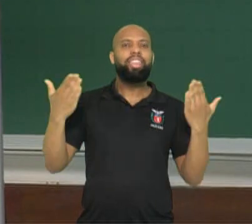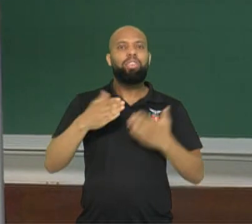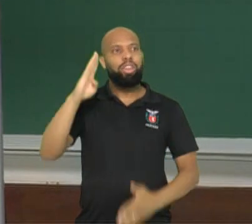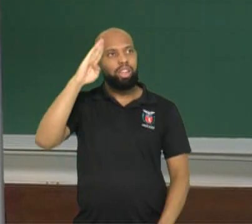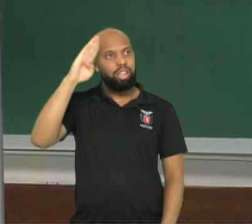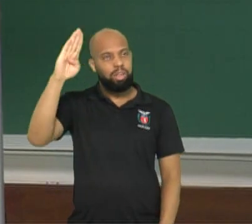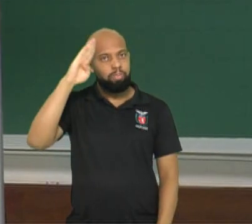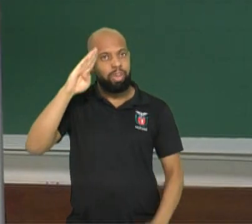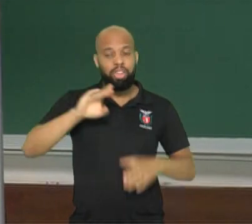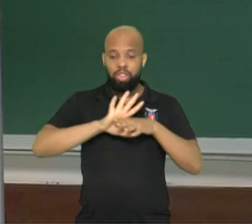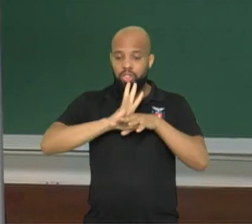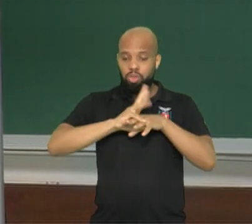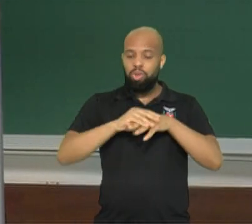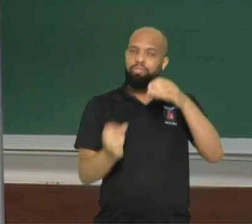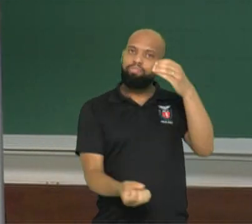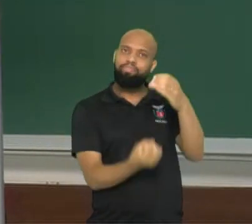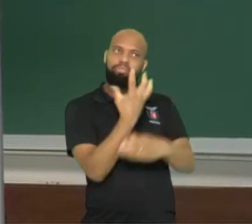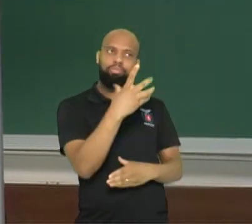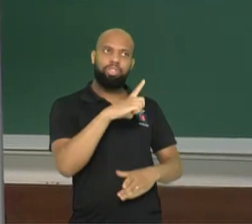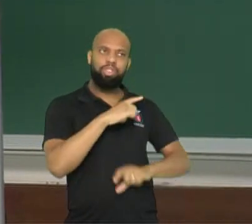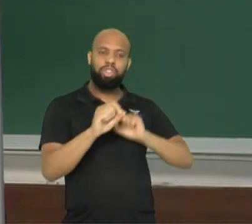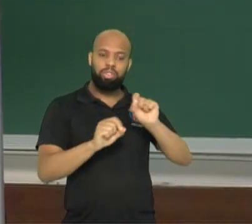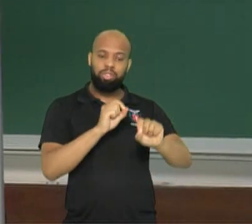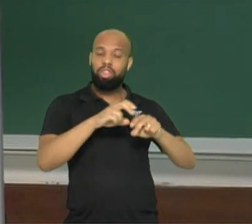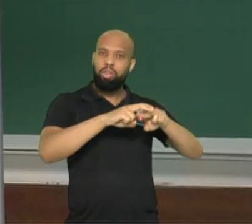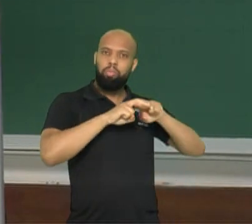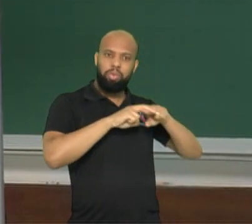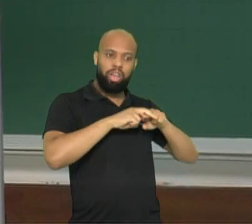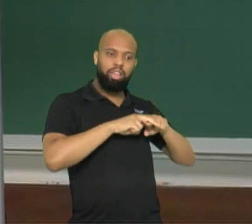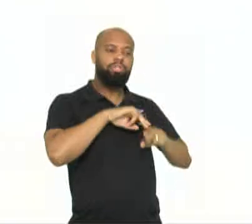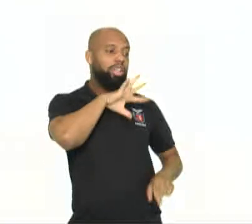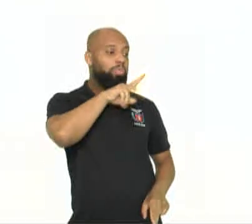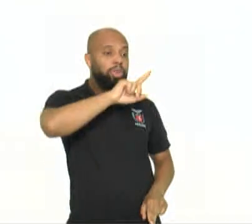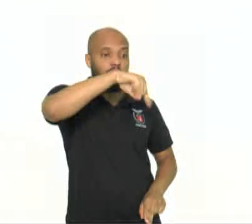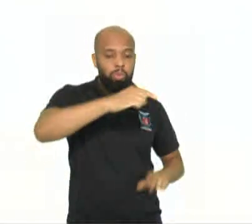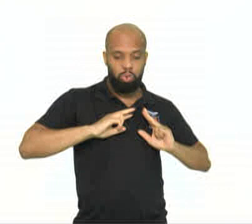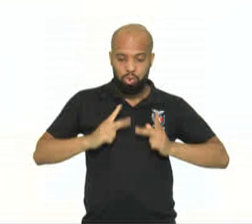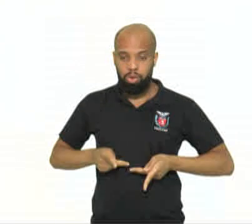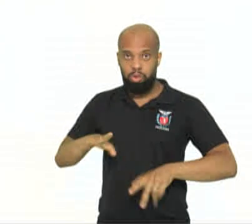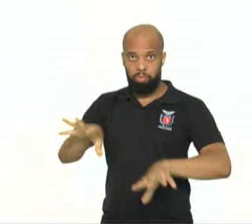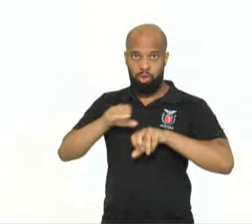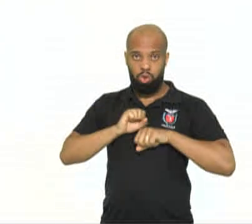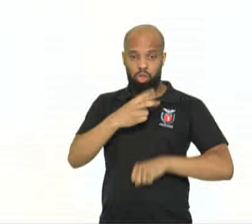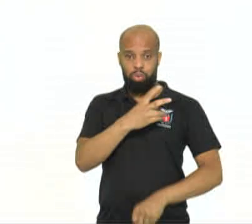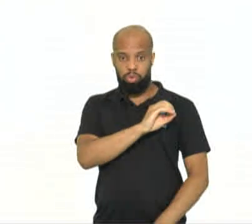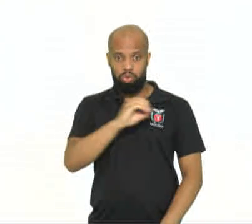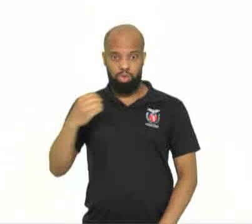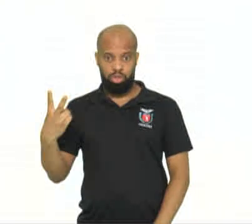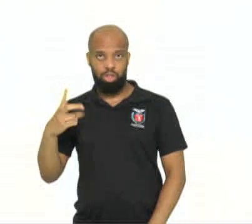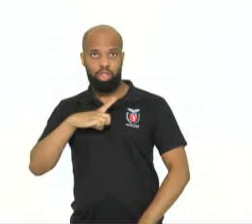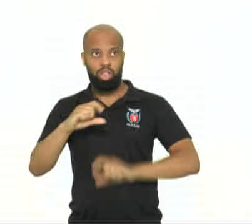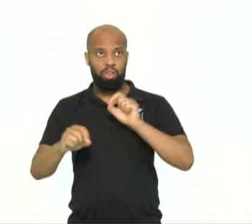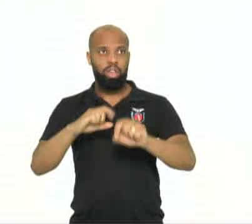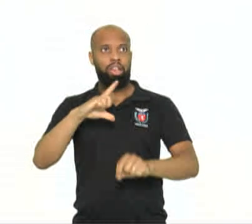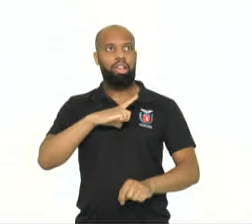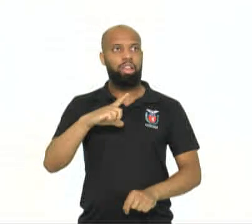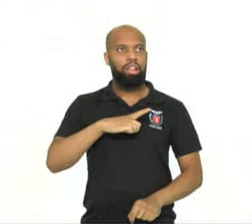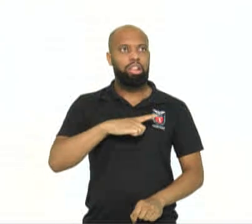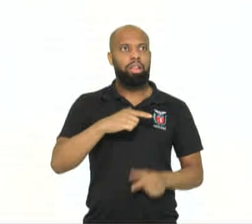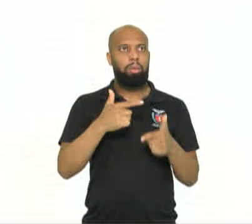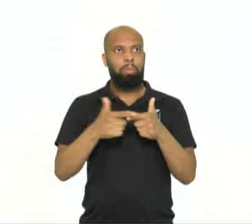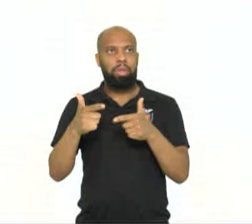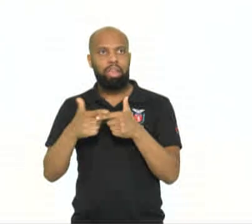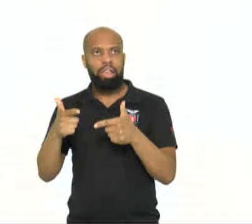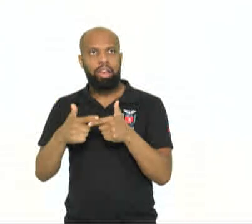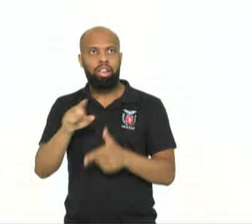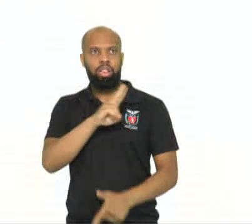principais doenças que surgiram, né, vindo de animais para humanos. Em 2002, aqui, a síndrome respiratória aguda grave, conhecida como